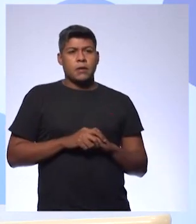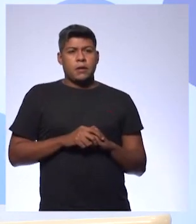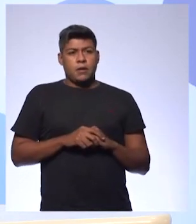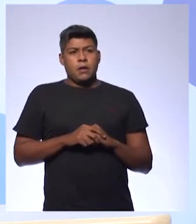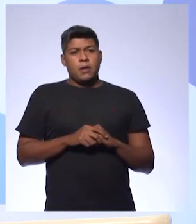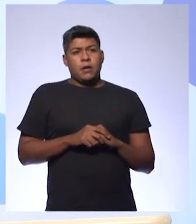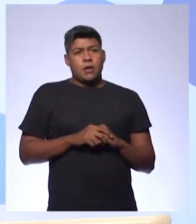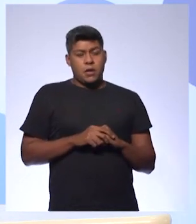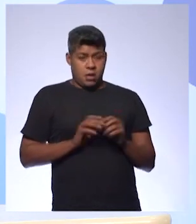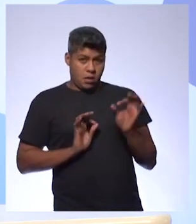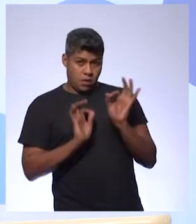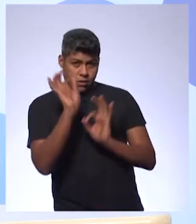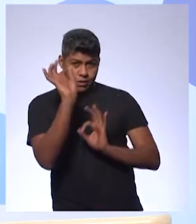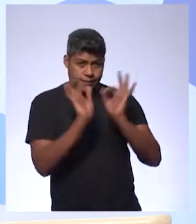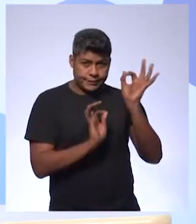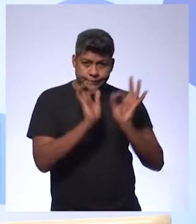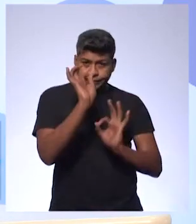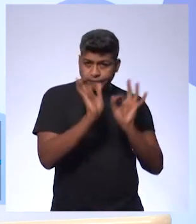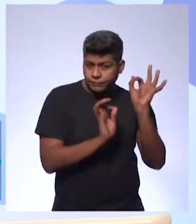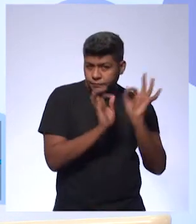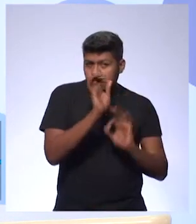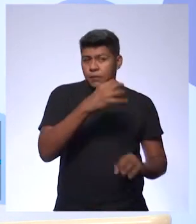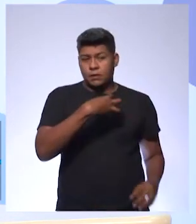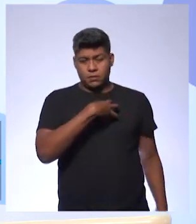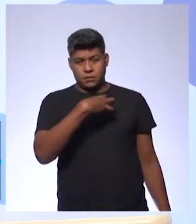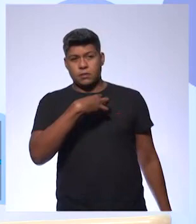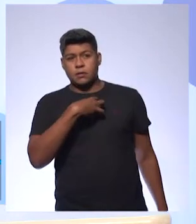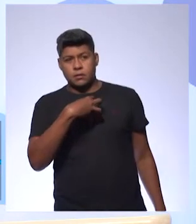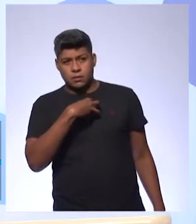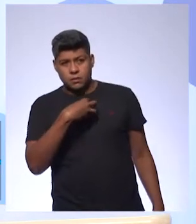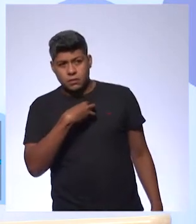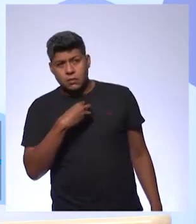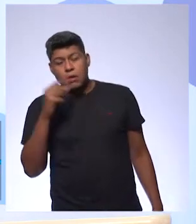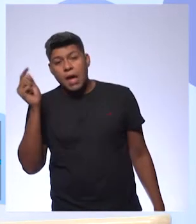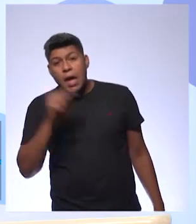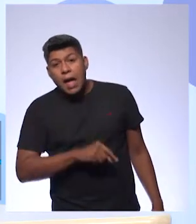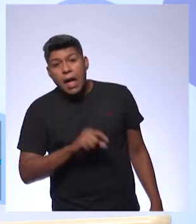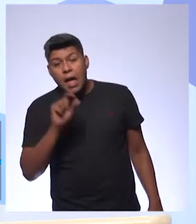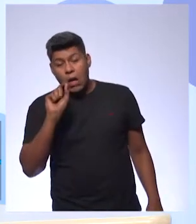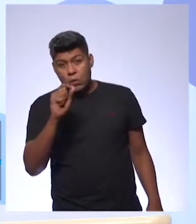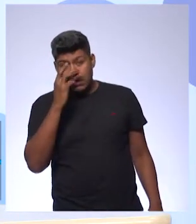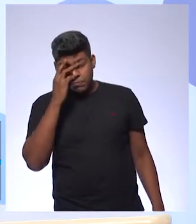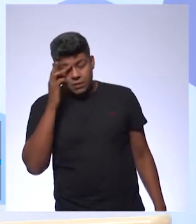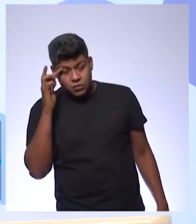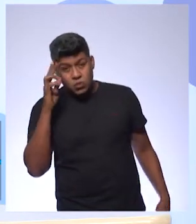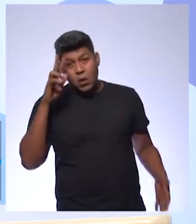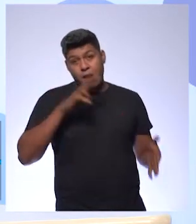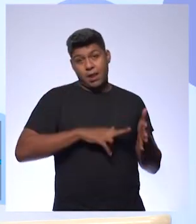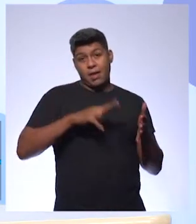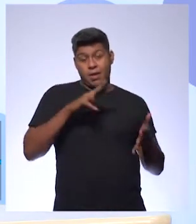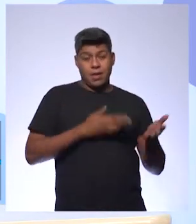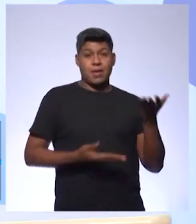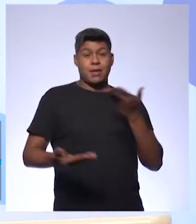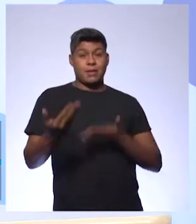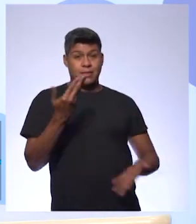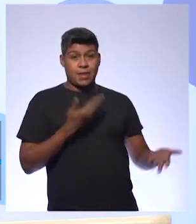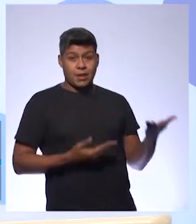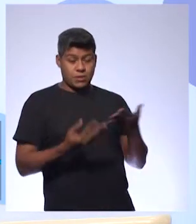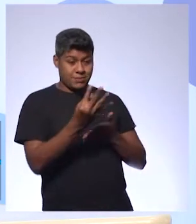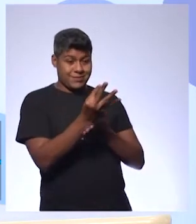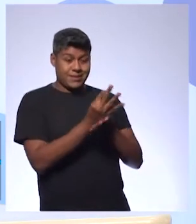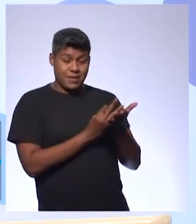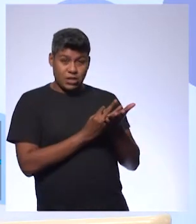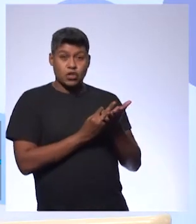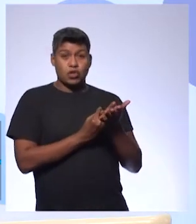A construção do sentido é do leitor. Na Isso, interação complemente.